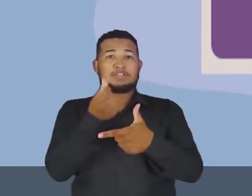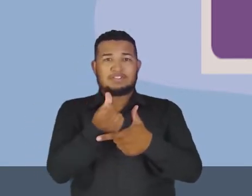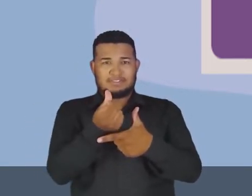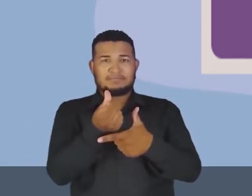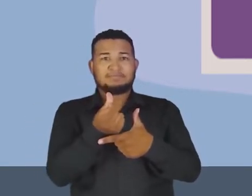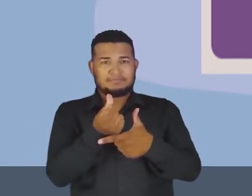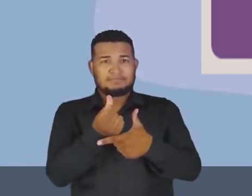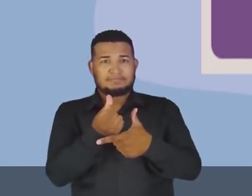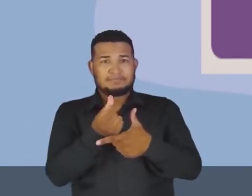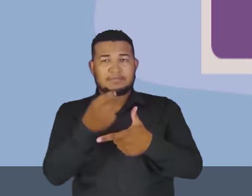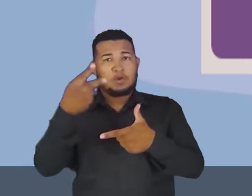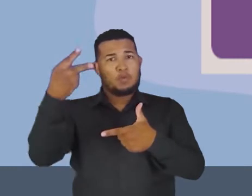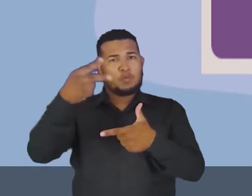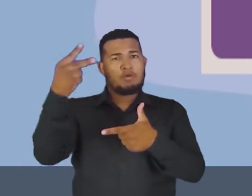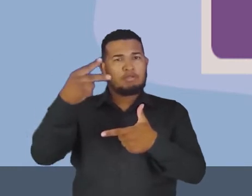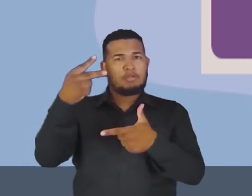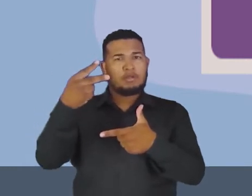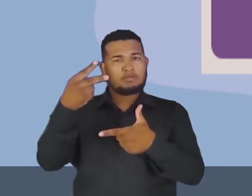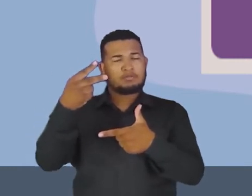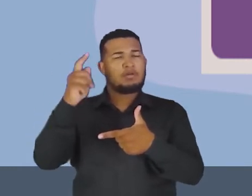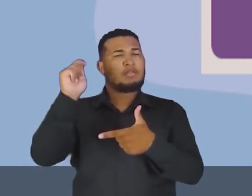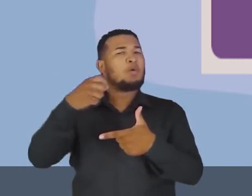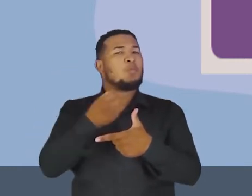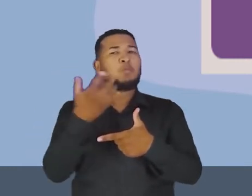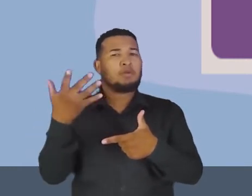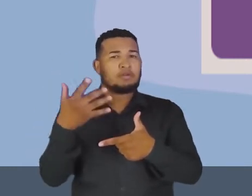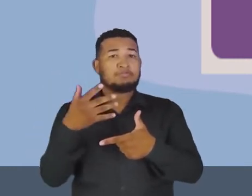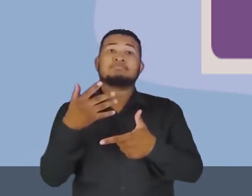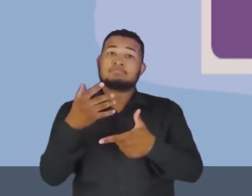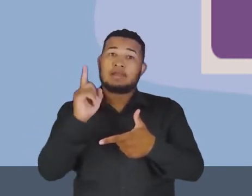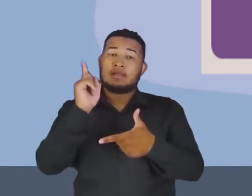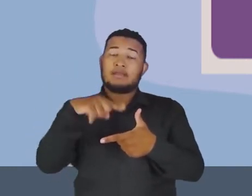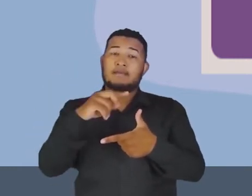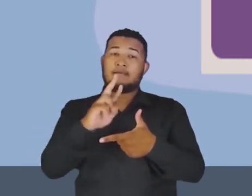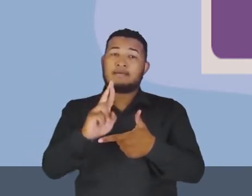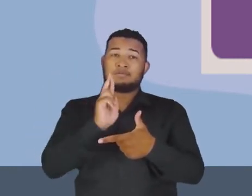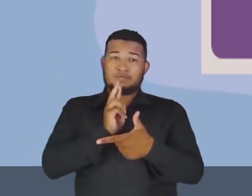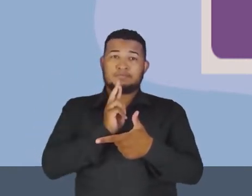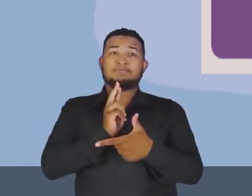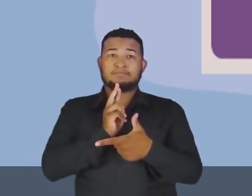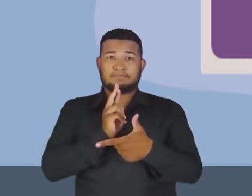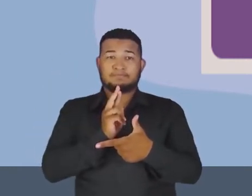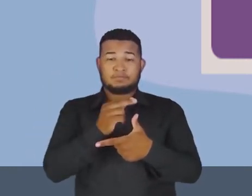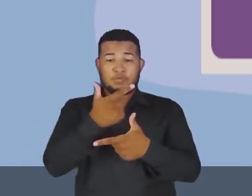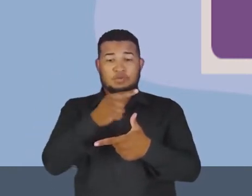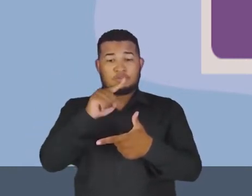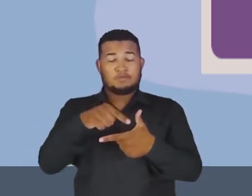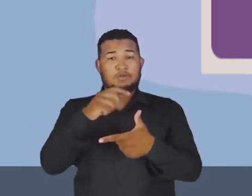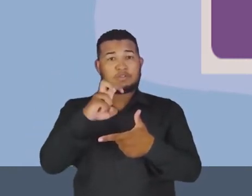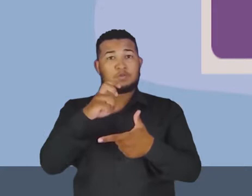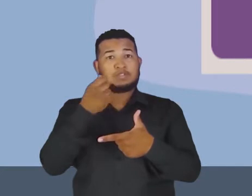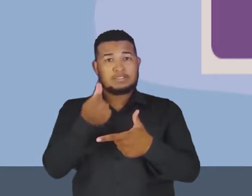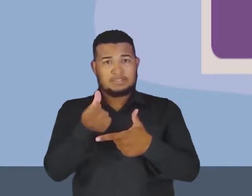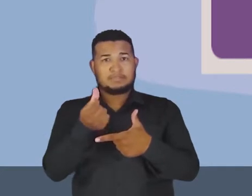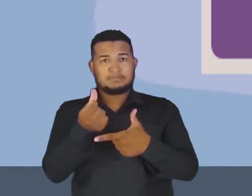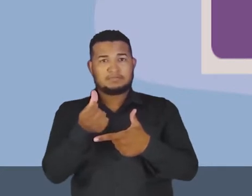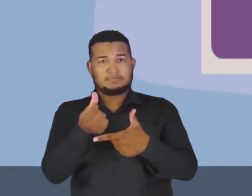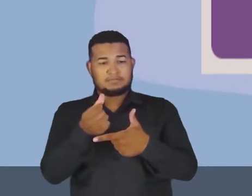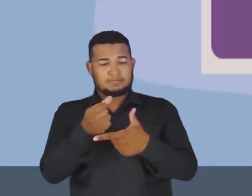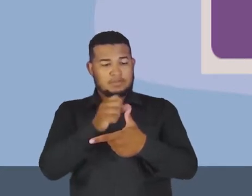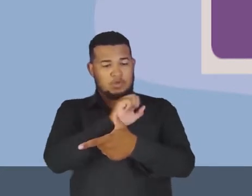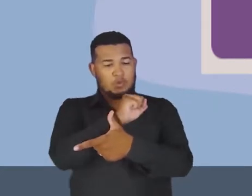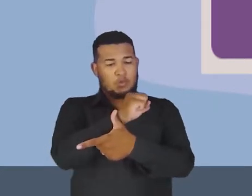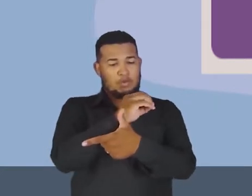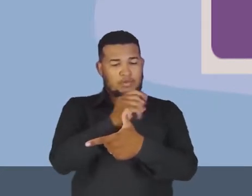m. Você elevando ao quadrado 1,6, você vai chegar à resposta de 2,56. E